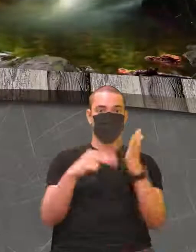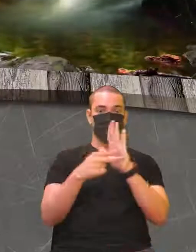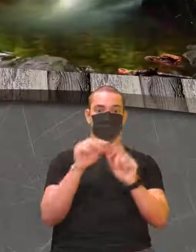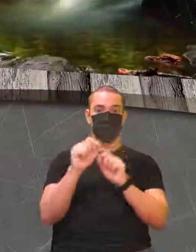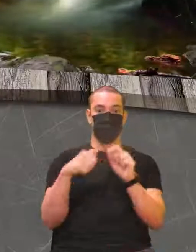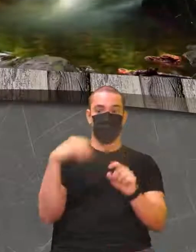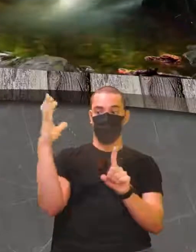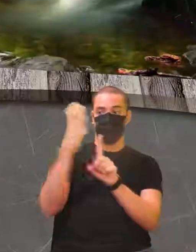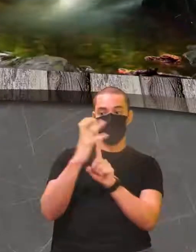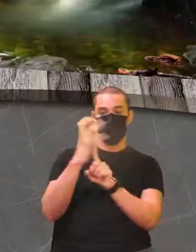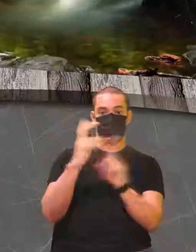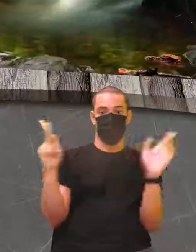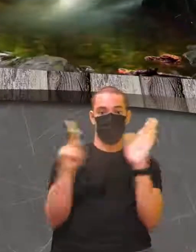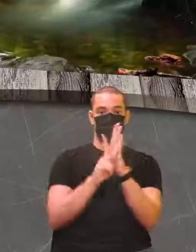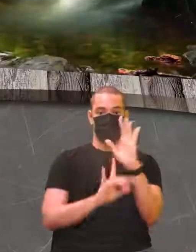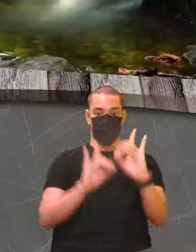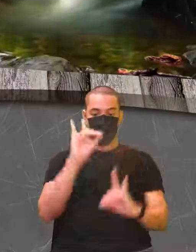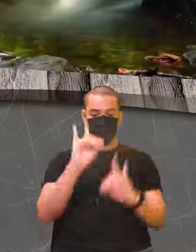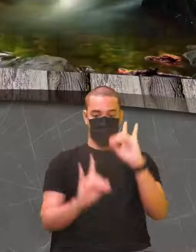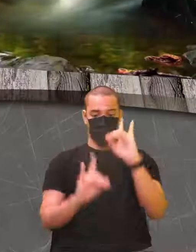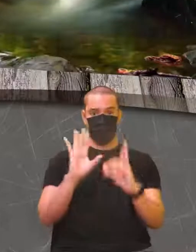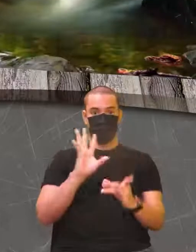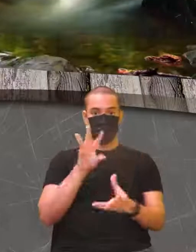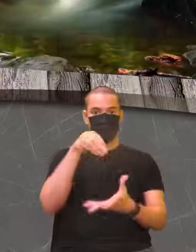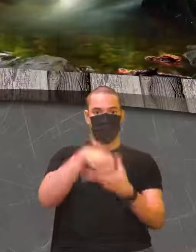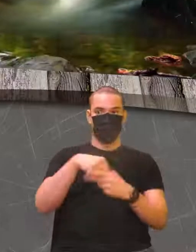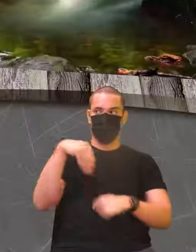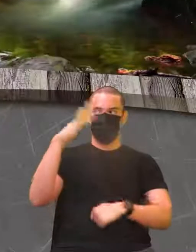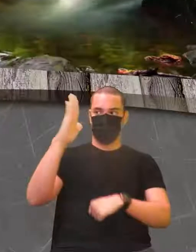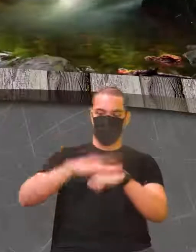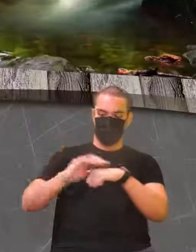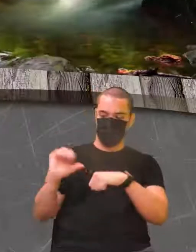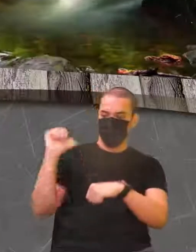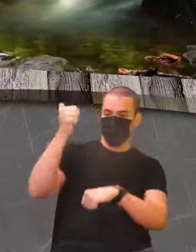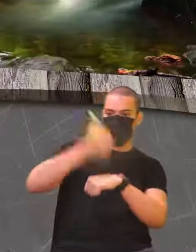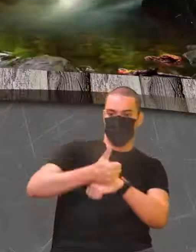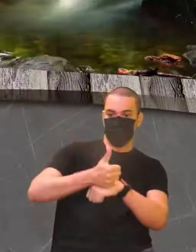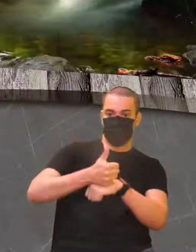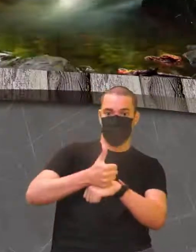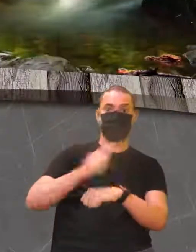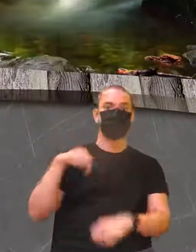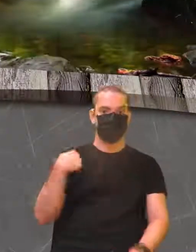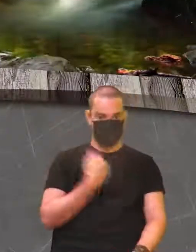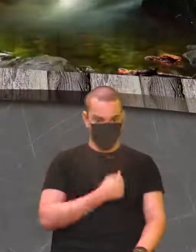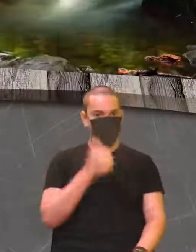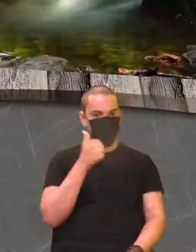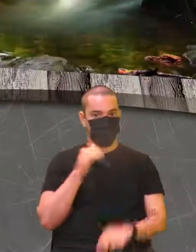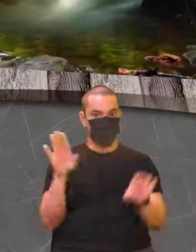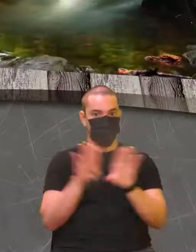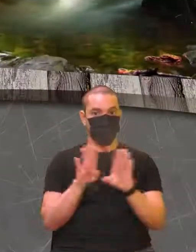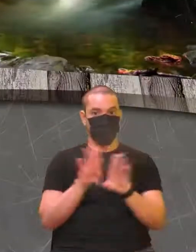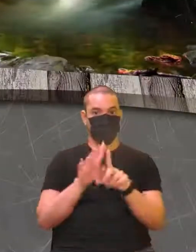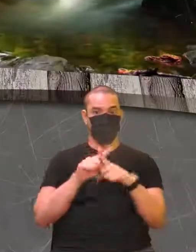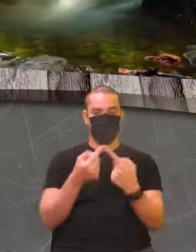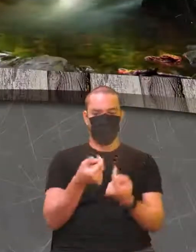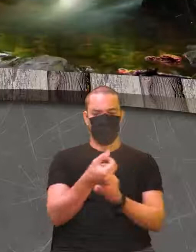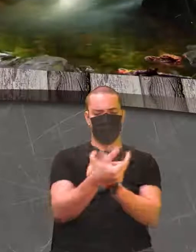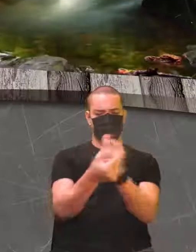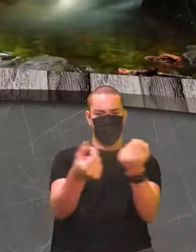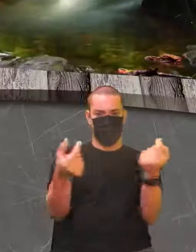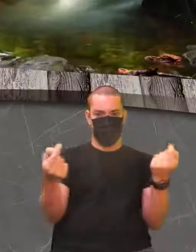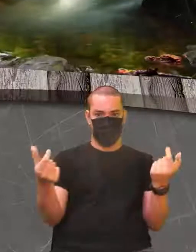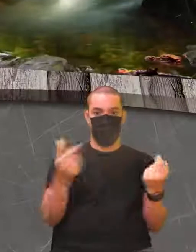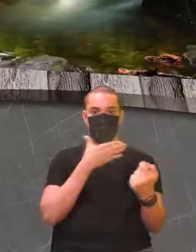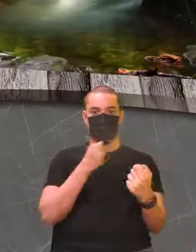influência em relação a essa dominância de um desses alelos. Na mulher, nós produzimos testosterona, mas em pequena quantidade.